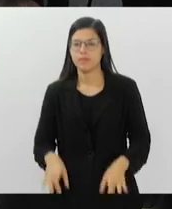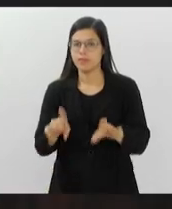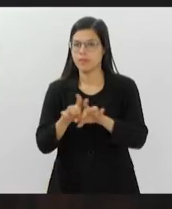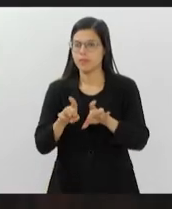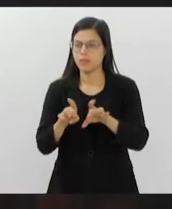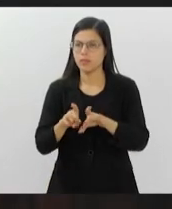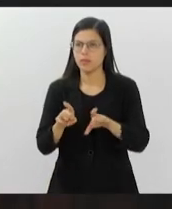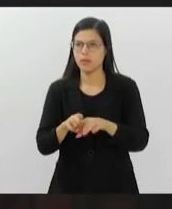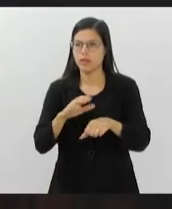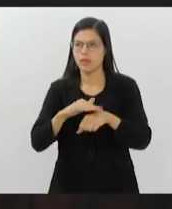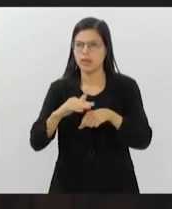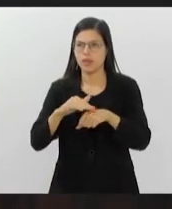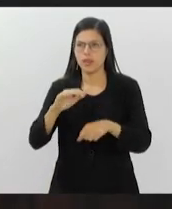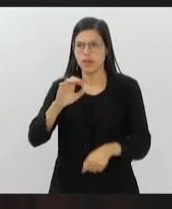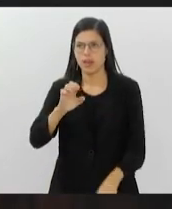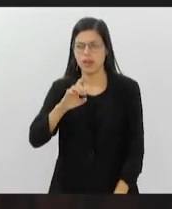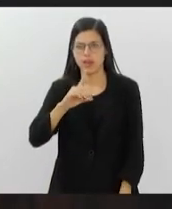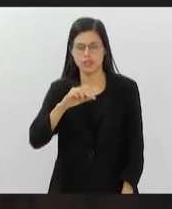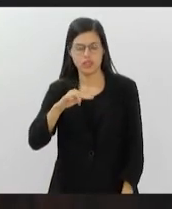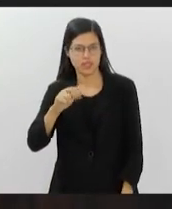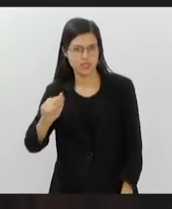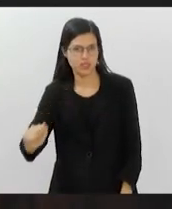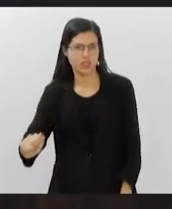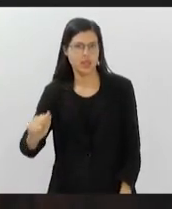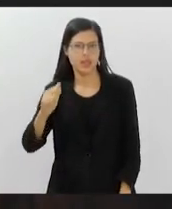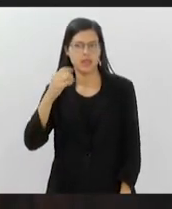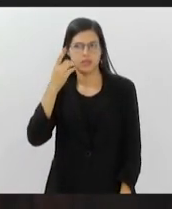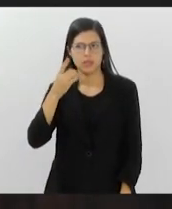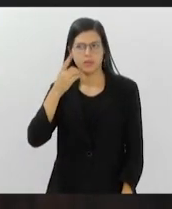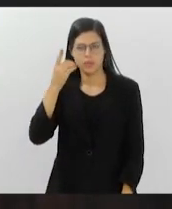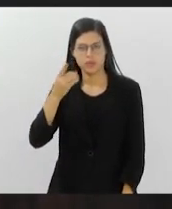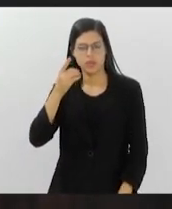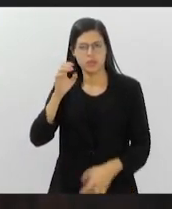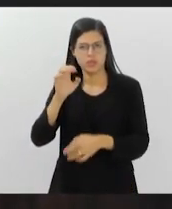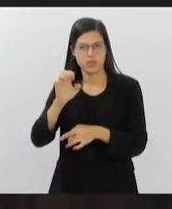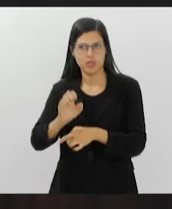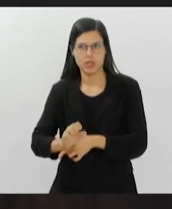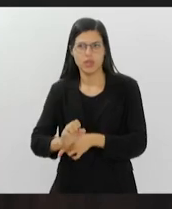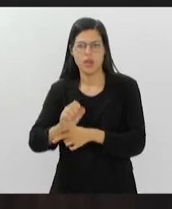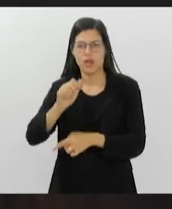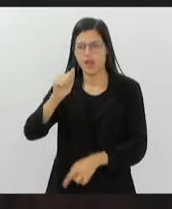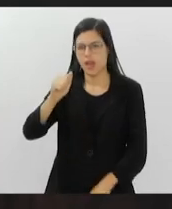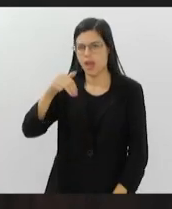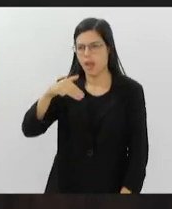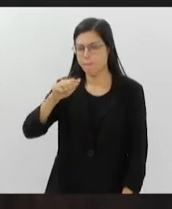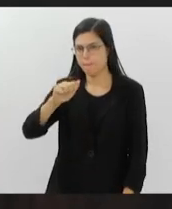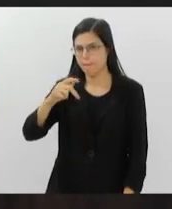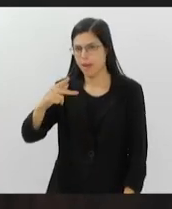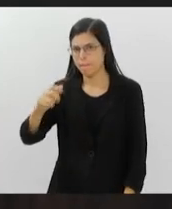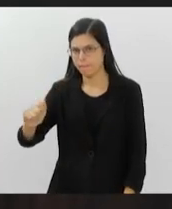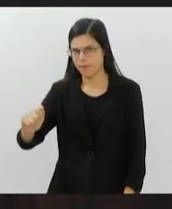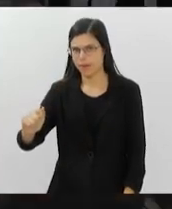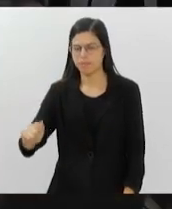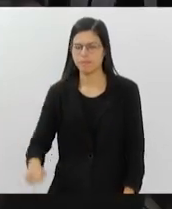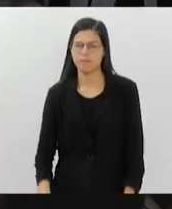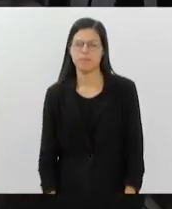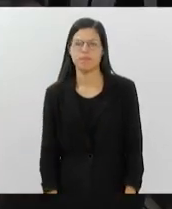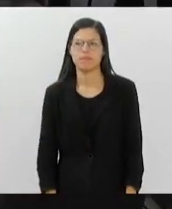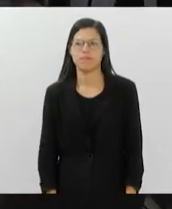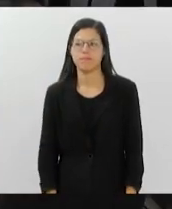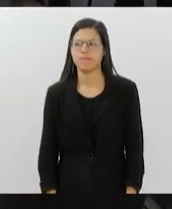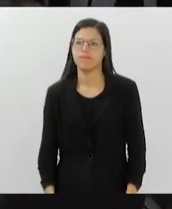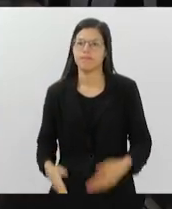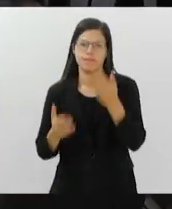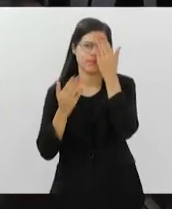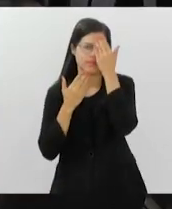Também a queridíssima Edna, a deputada Edna Alzier, deputada estadual do Amapá. Edna, muito obrigado